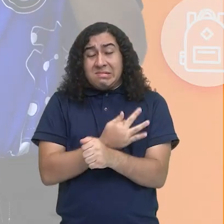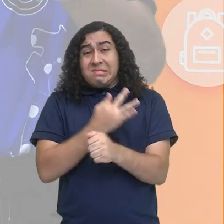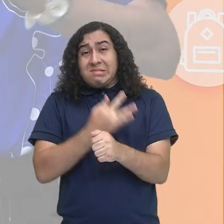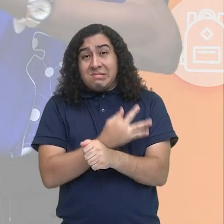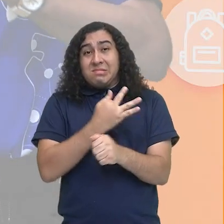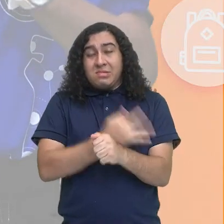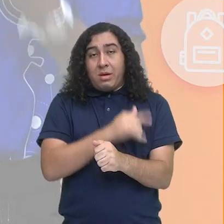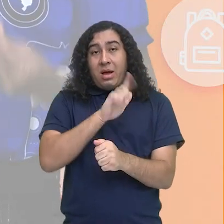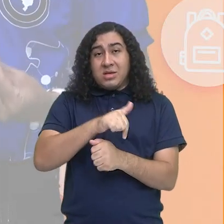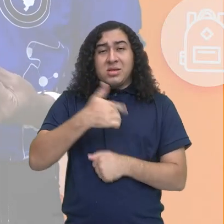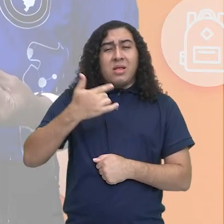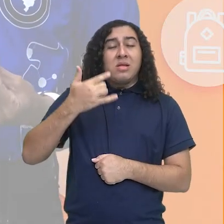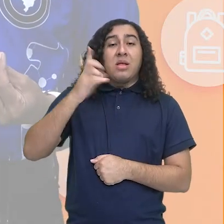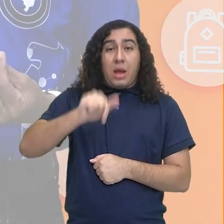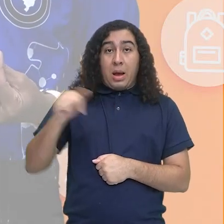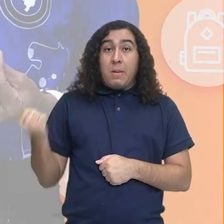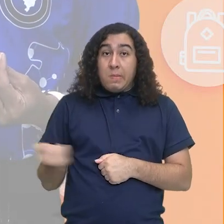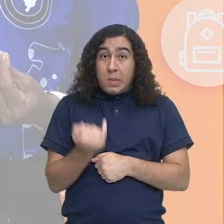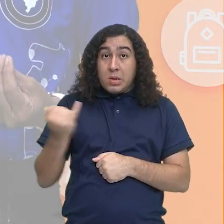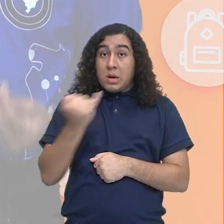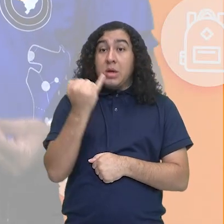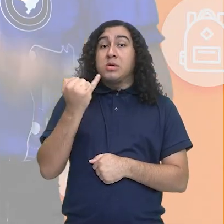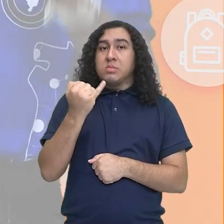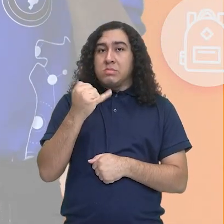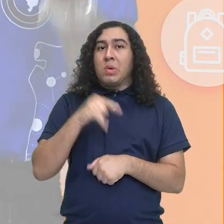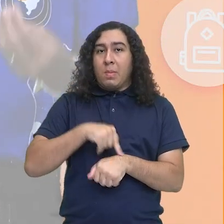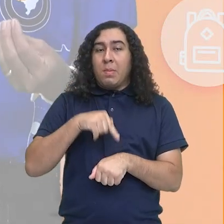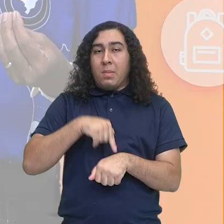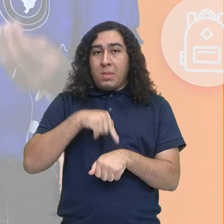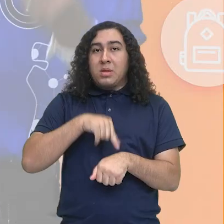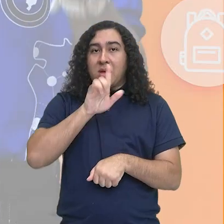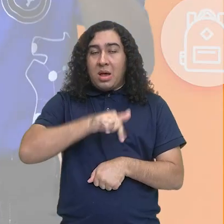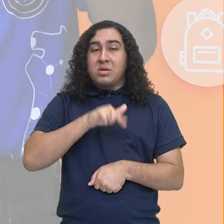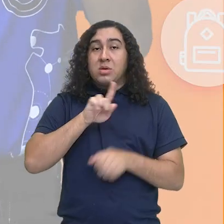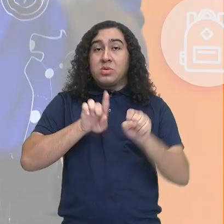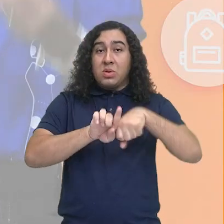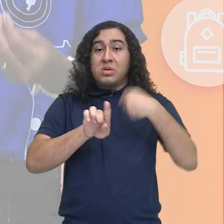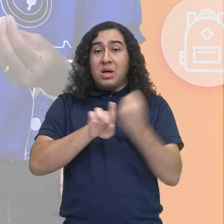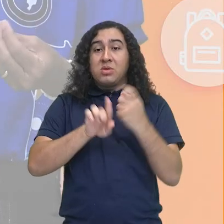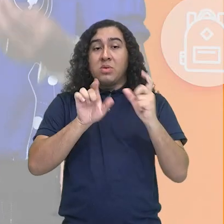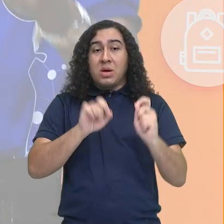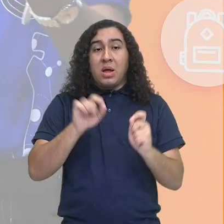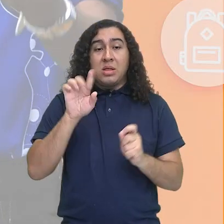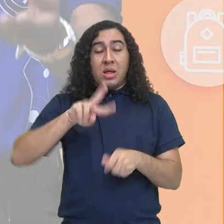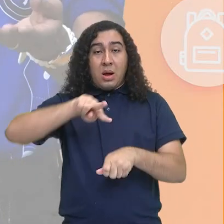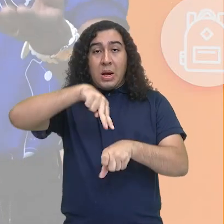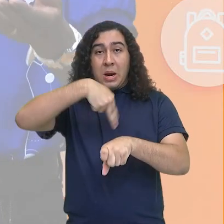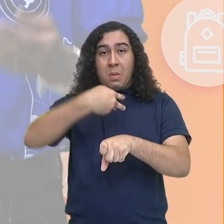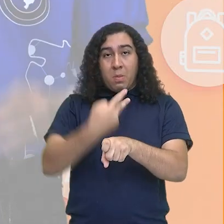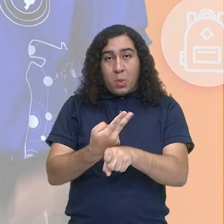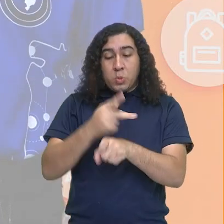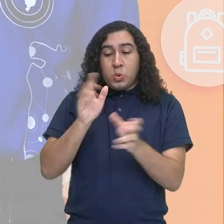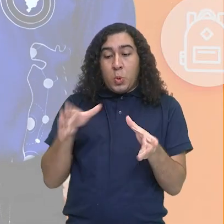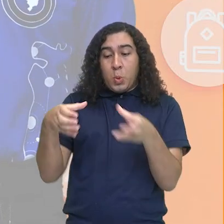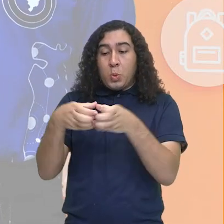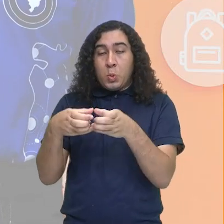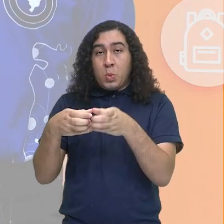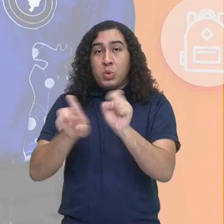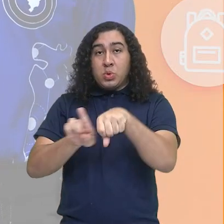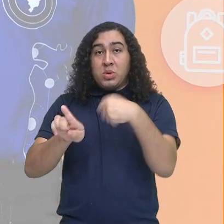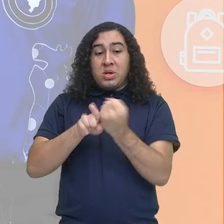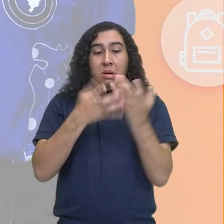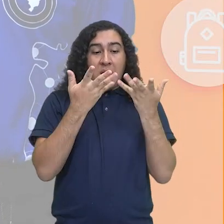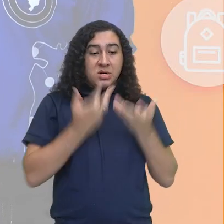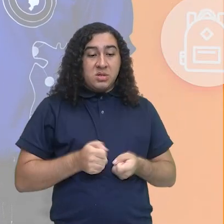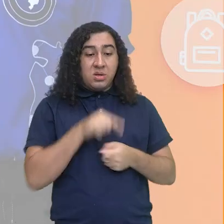este momento tão importante para aquela sociedade, ele então será aceito naquele grupo social como